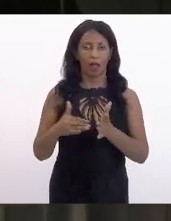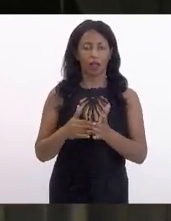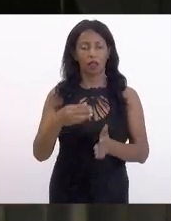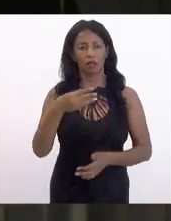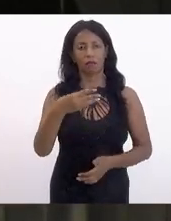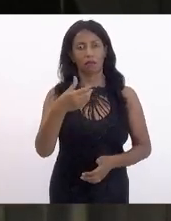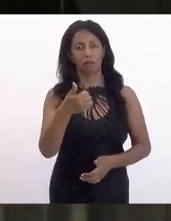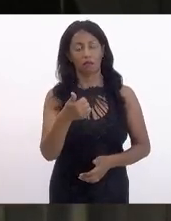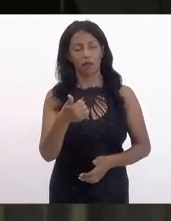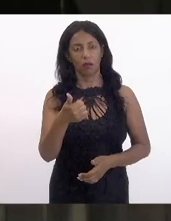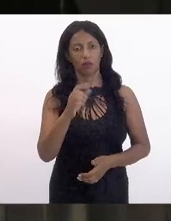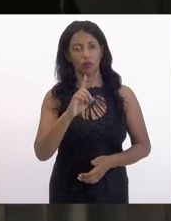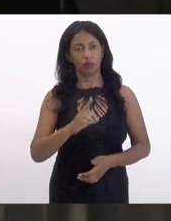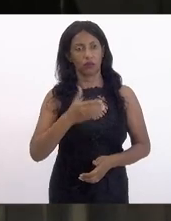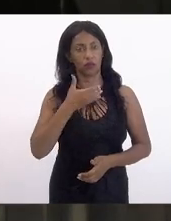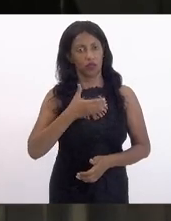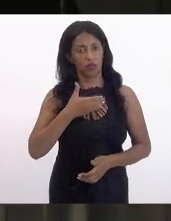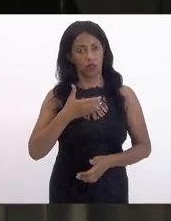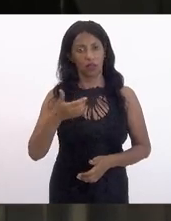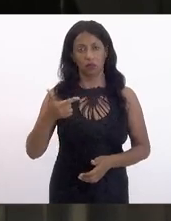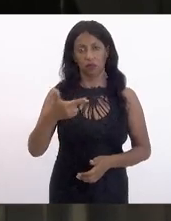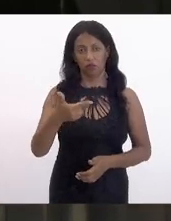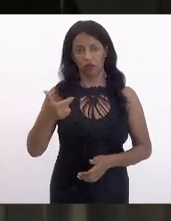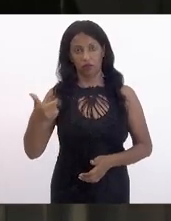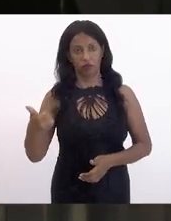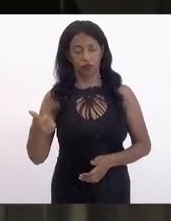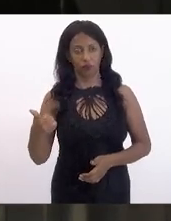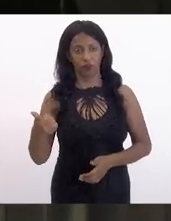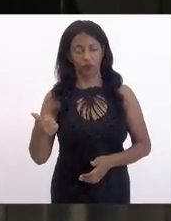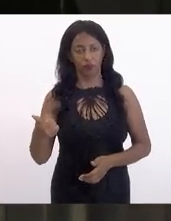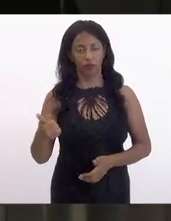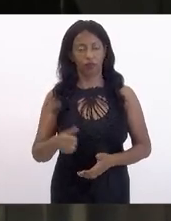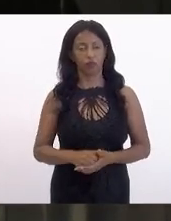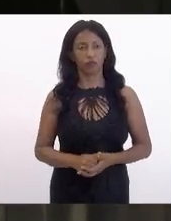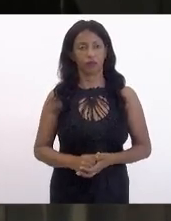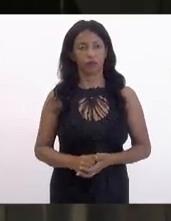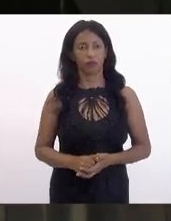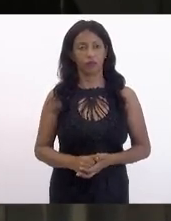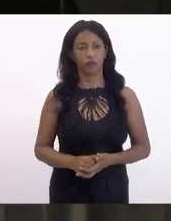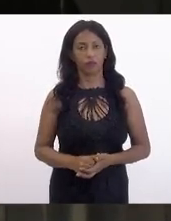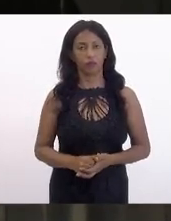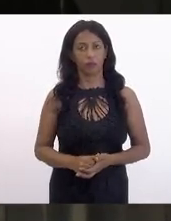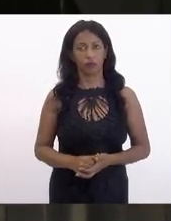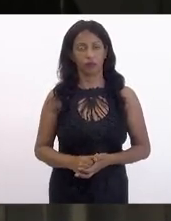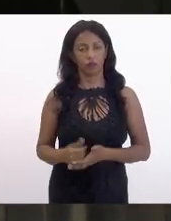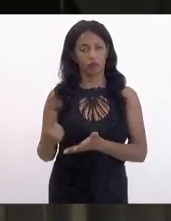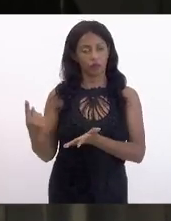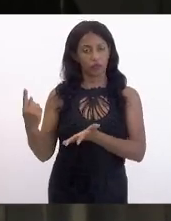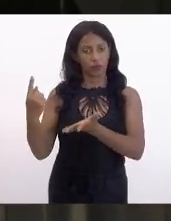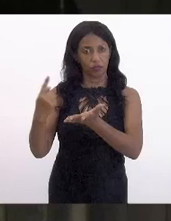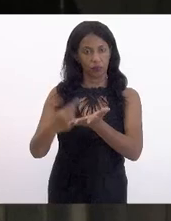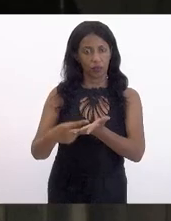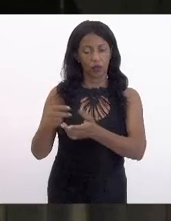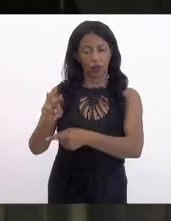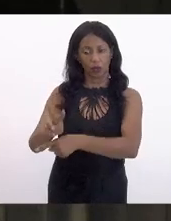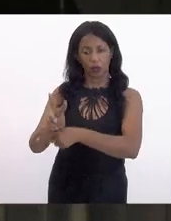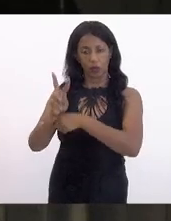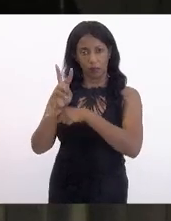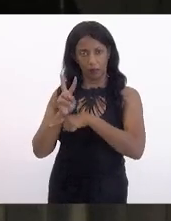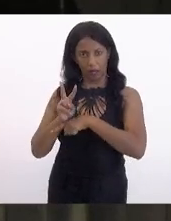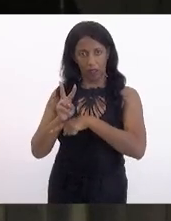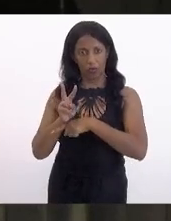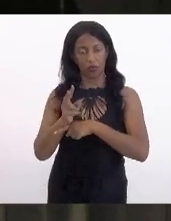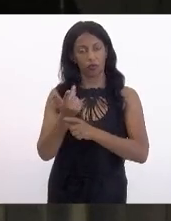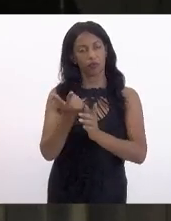Um de dezembro de 2021 define-se que as margens dos empréstimos